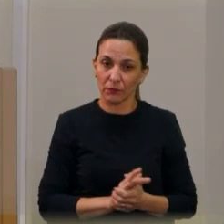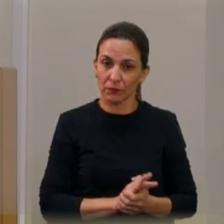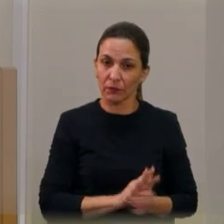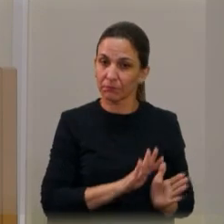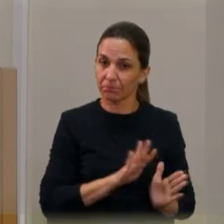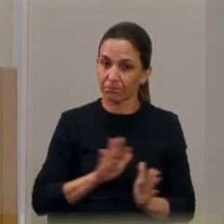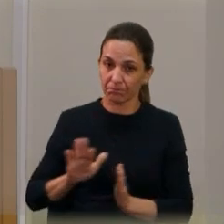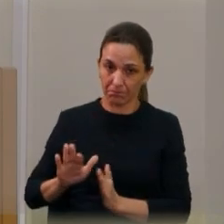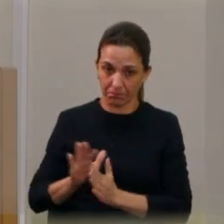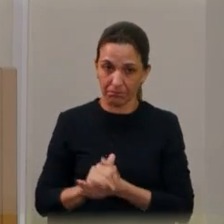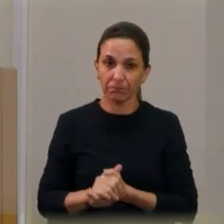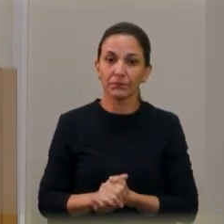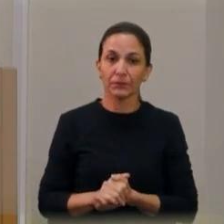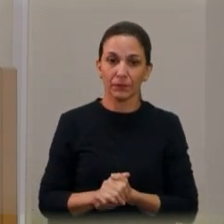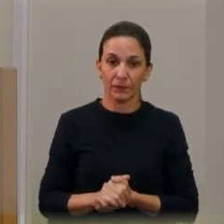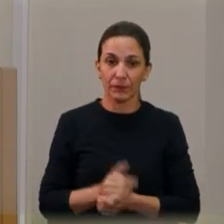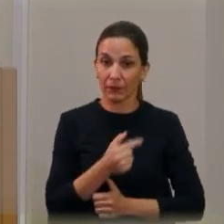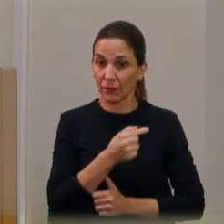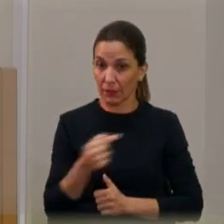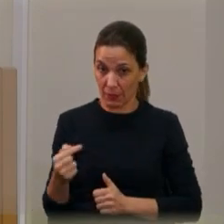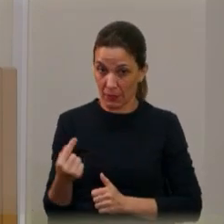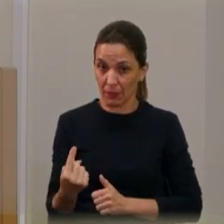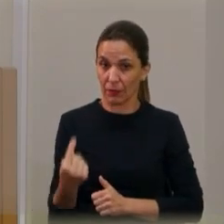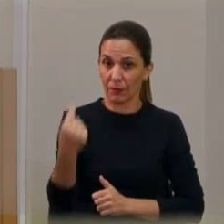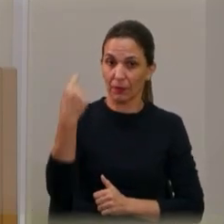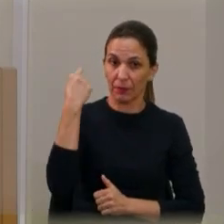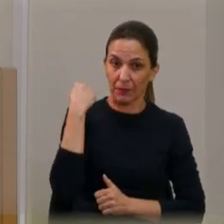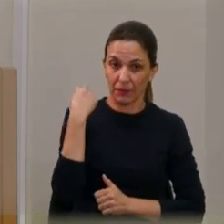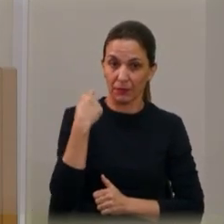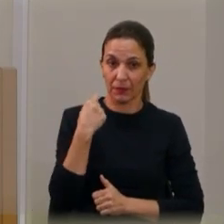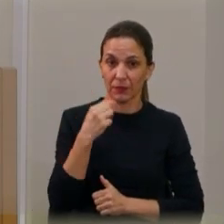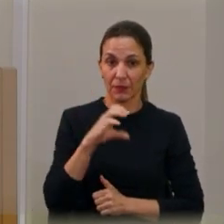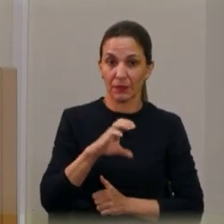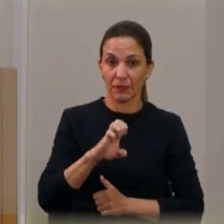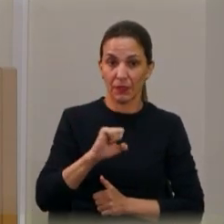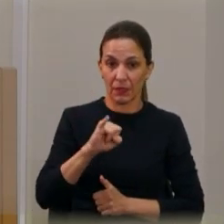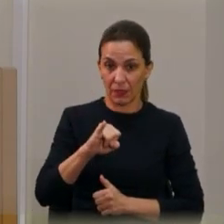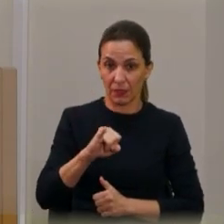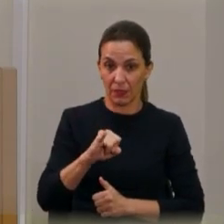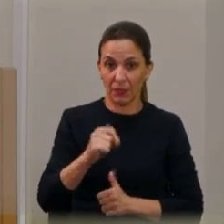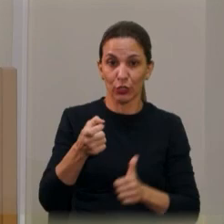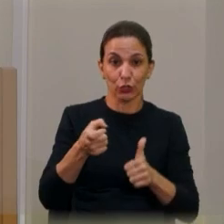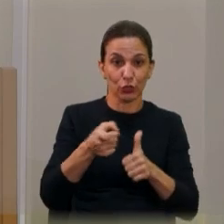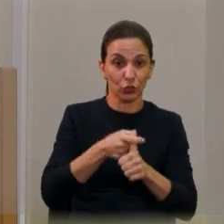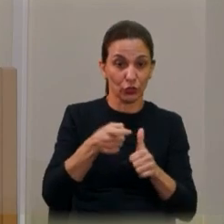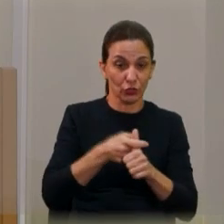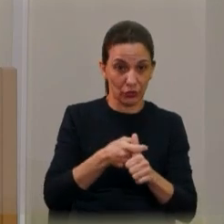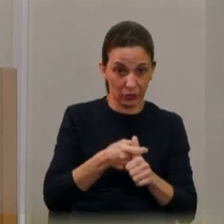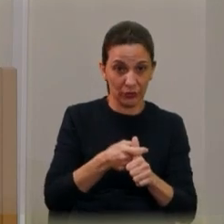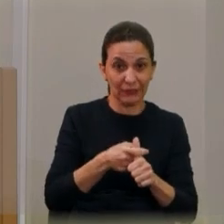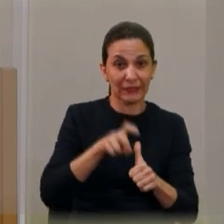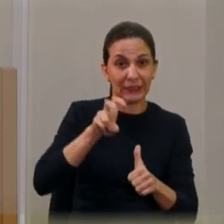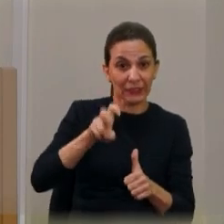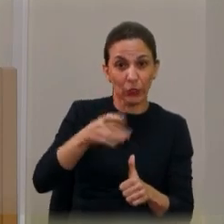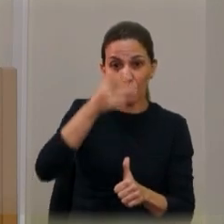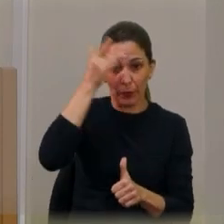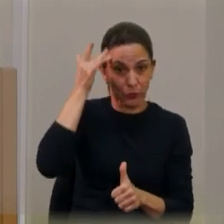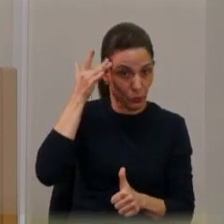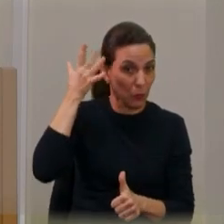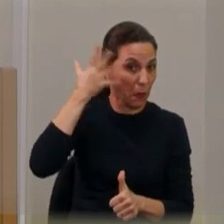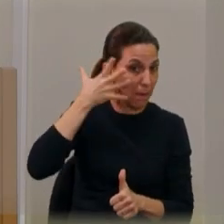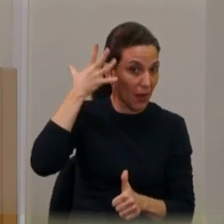dizer que semana passada a CEI dos precatórios ouviu cinco pessoas